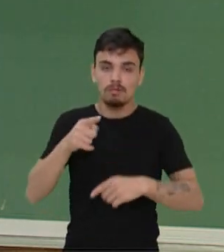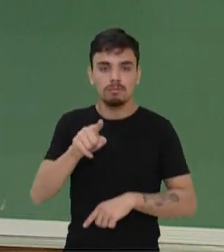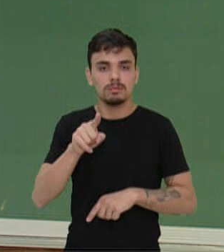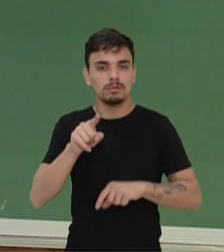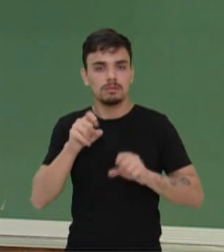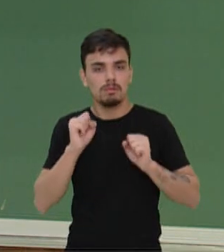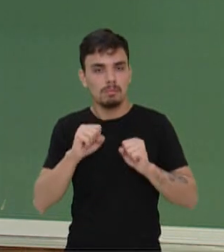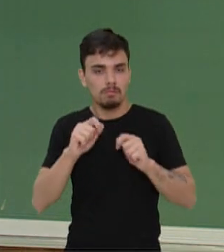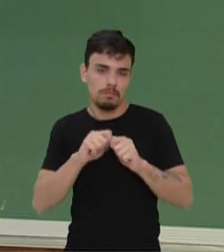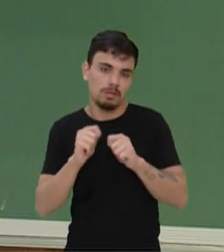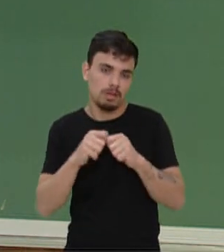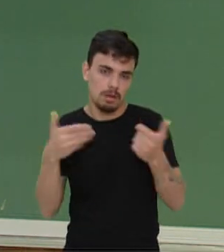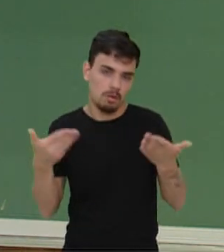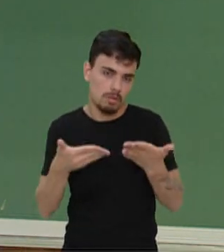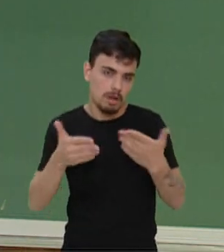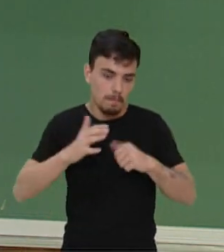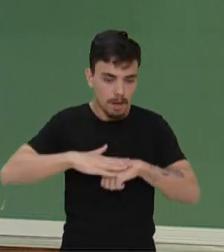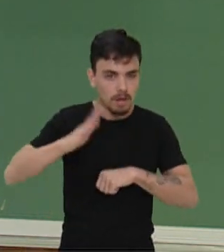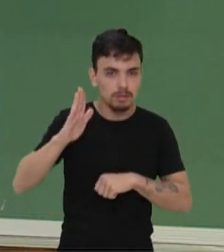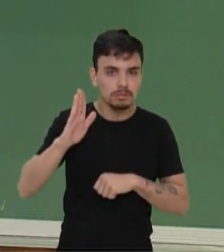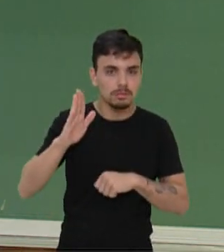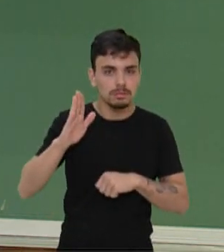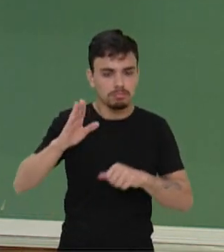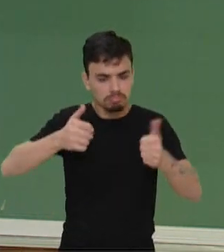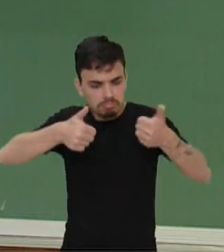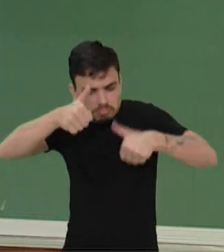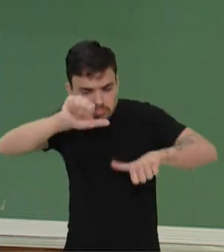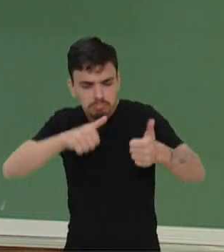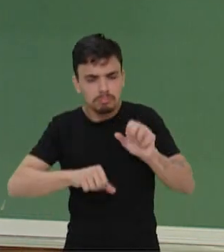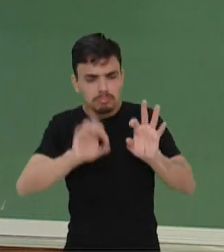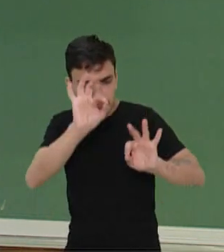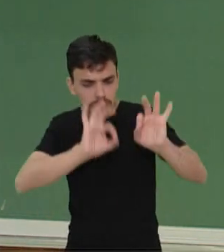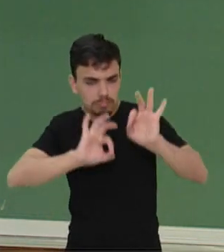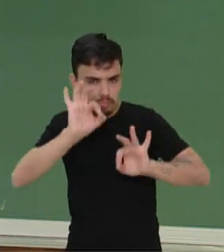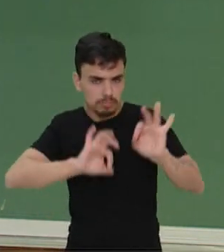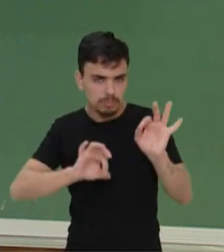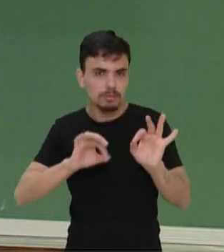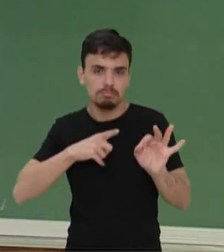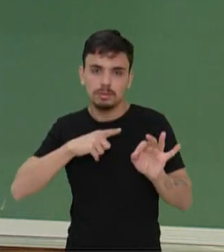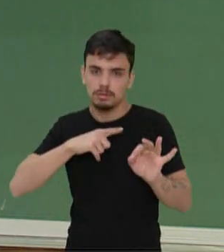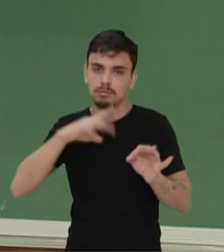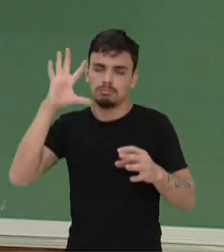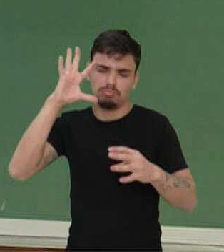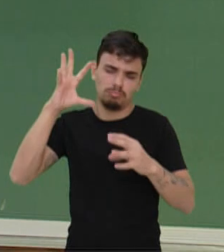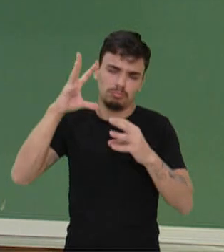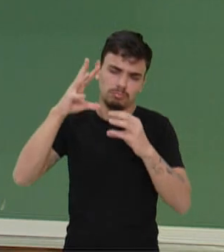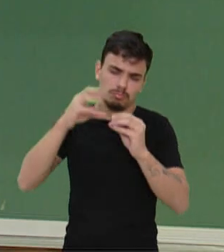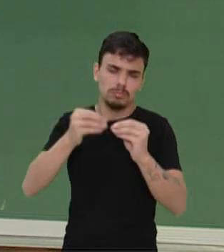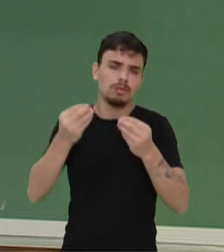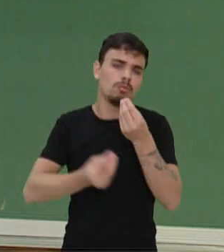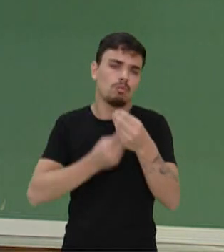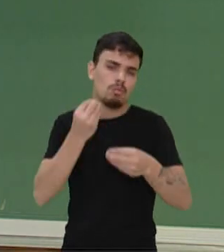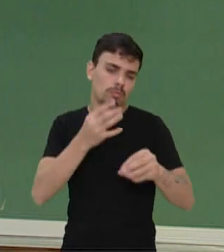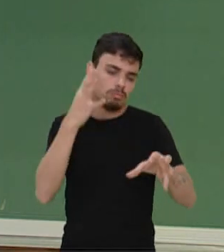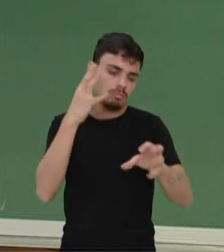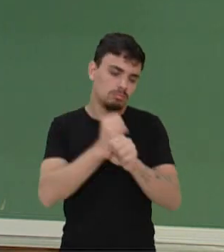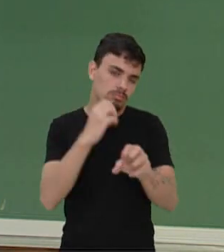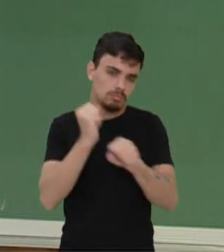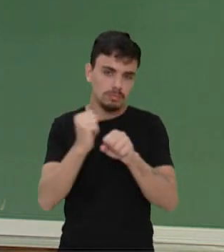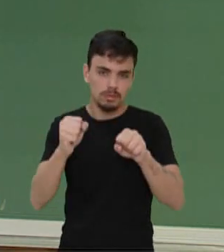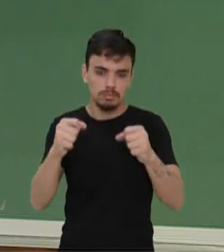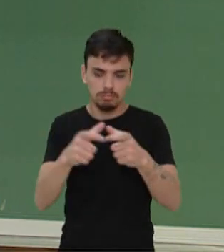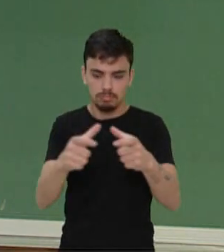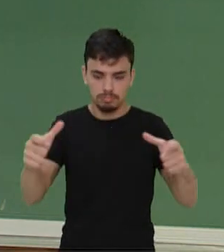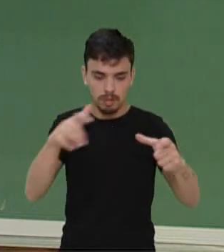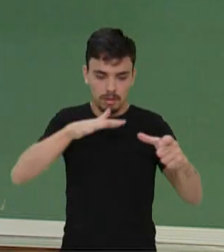gente fez até agora seja o mais elaborado, digamos assim, né? Você vai ter que lembrar de como calcula a área